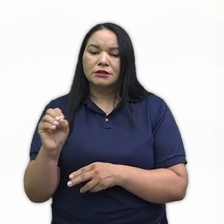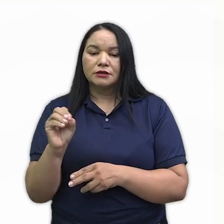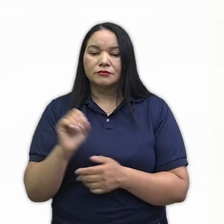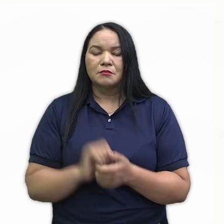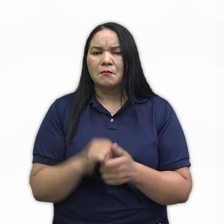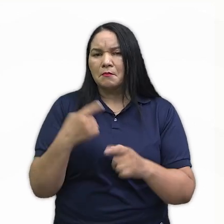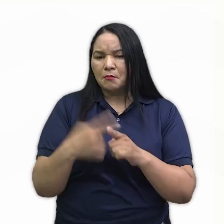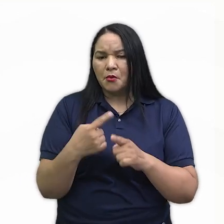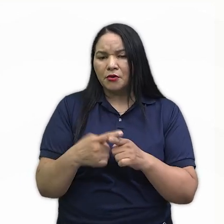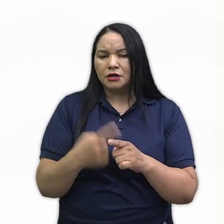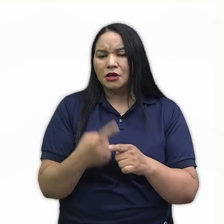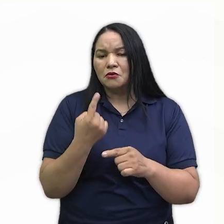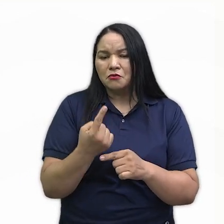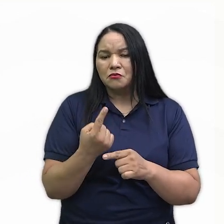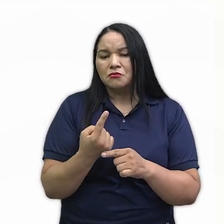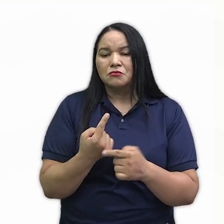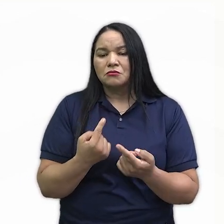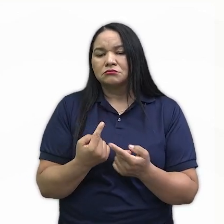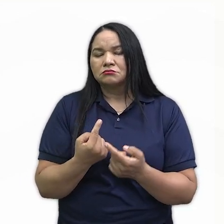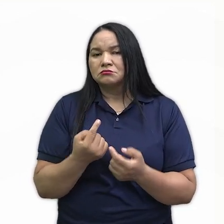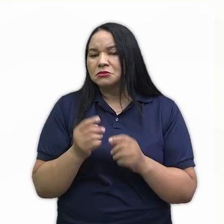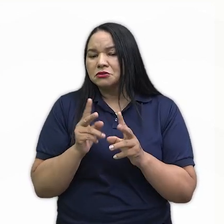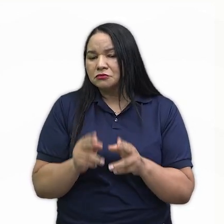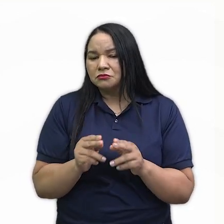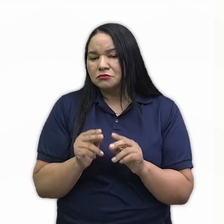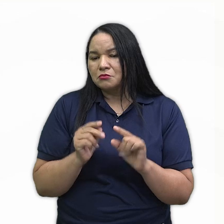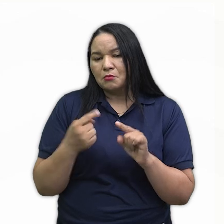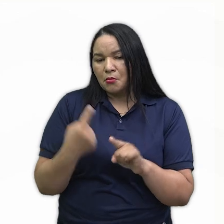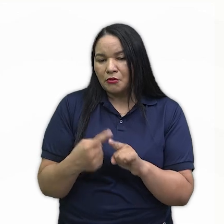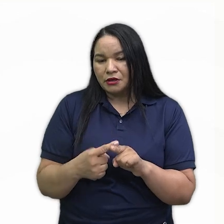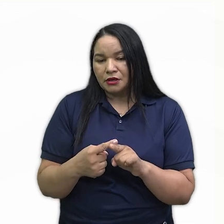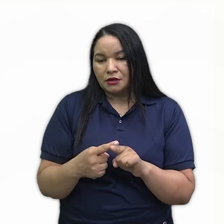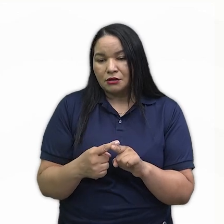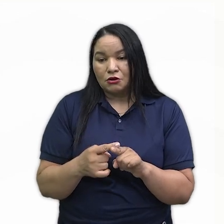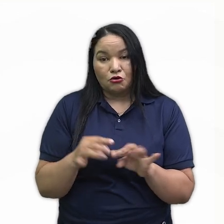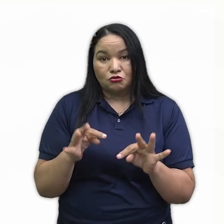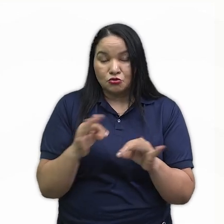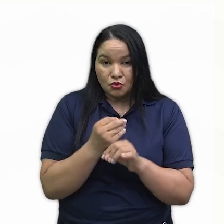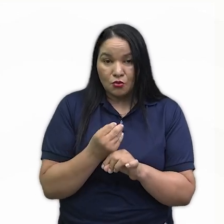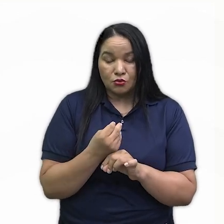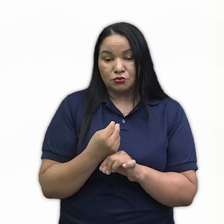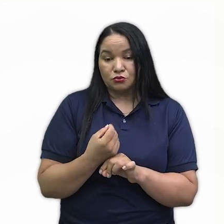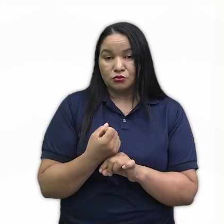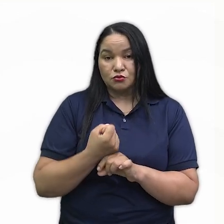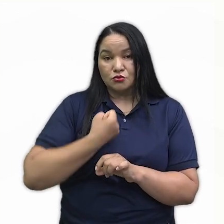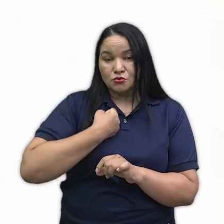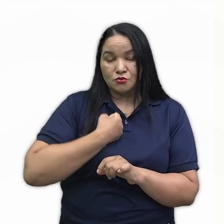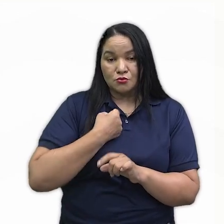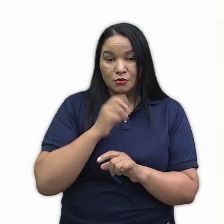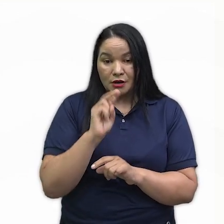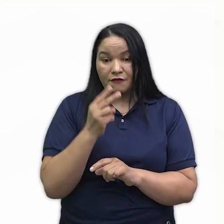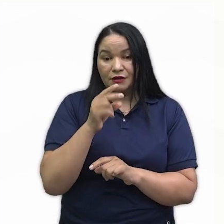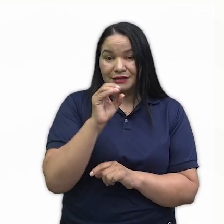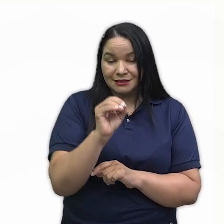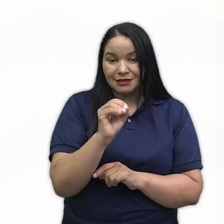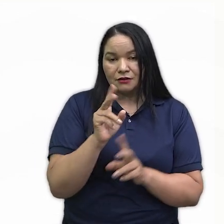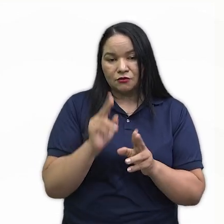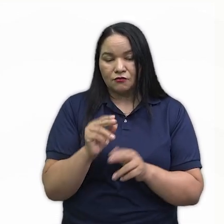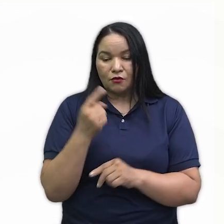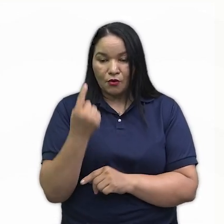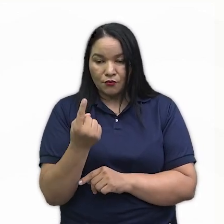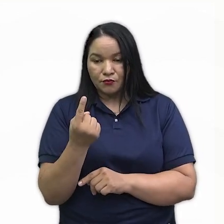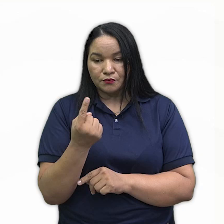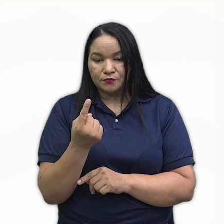vai ter esse resultado aí já estipulado? Como você lê, como todo número elevado a zero é igual a